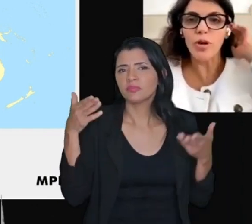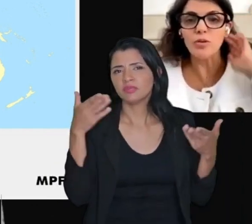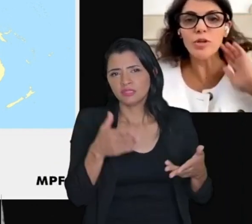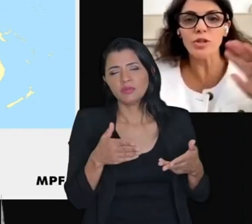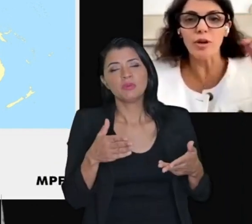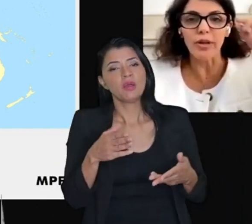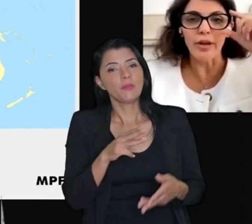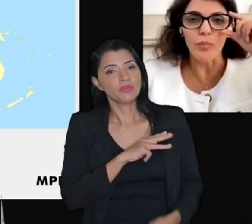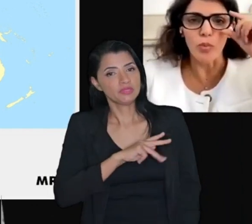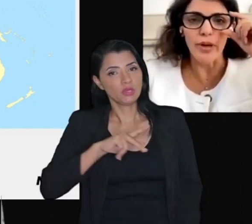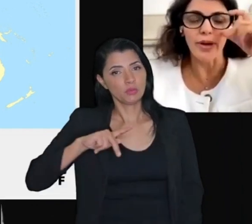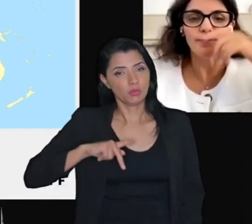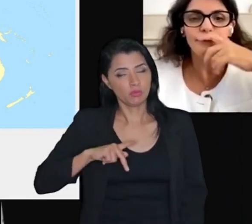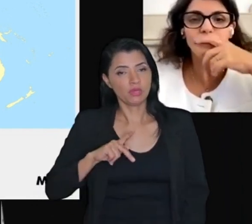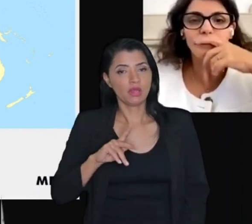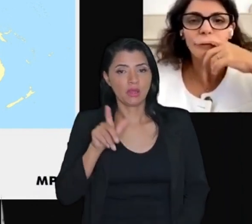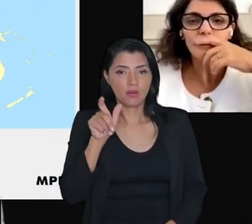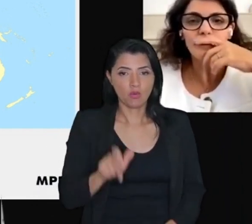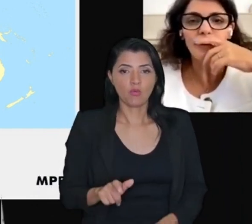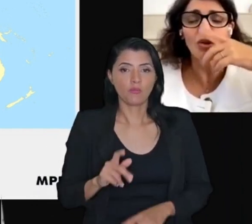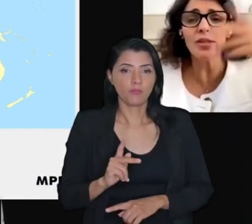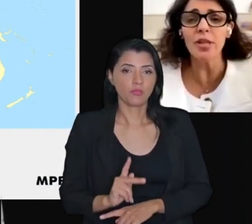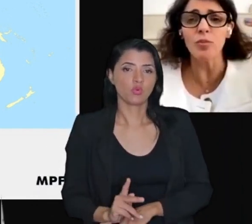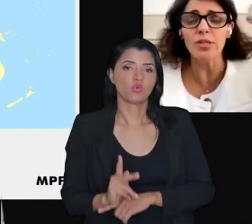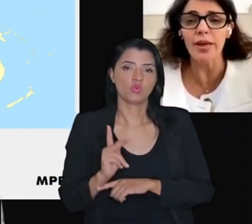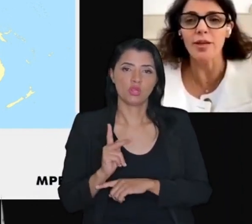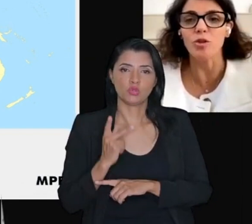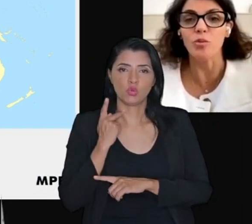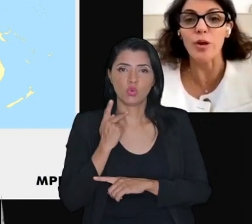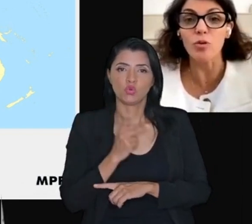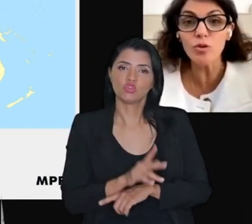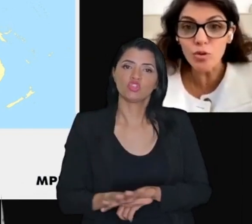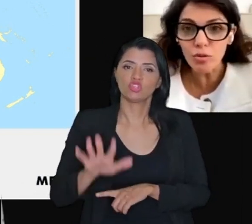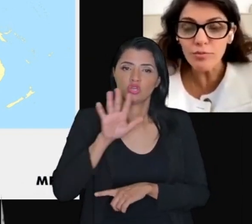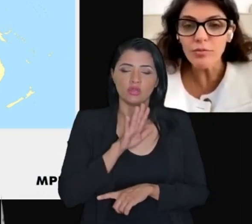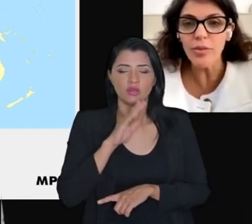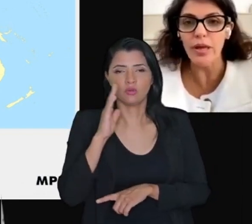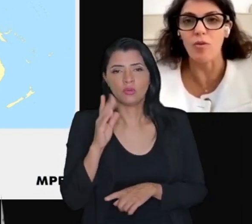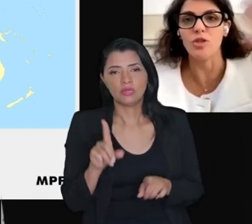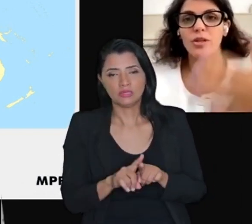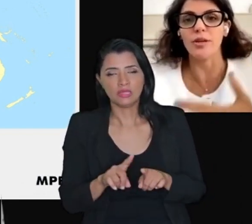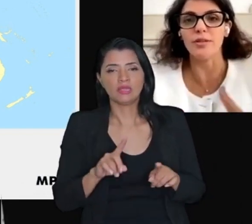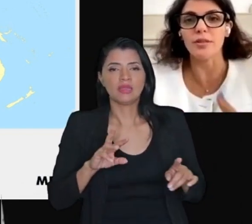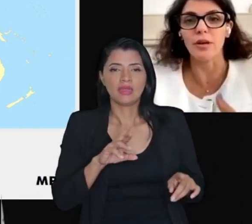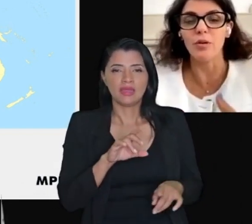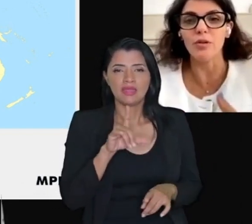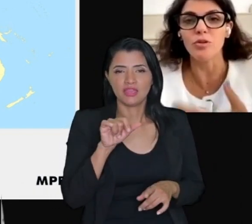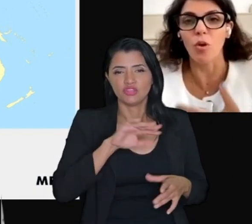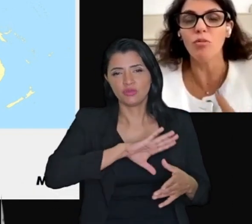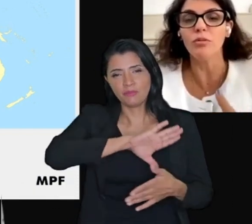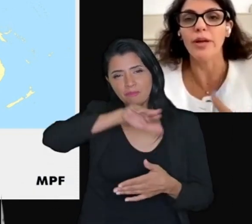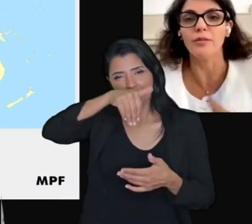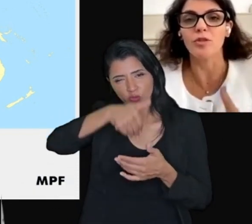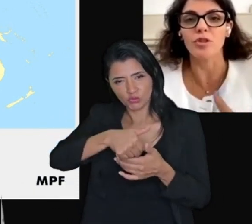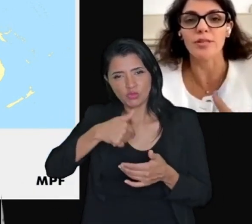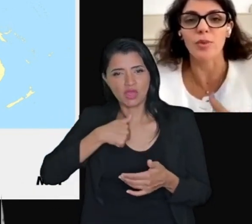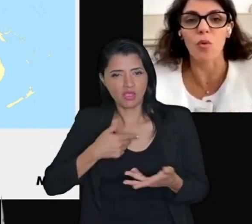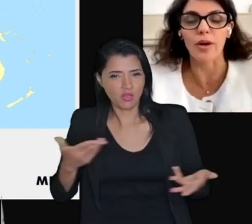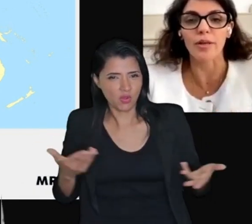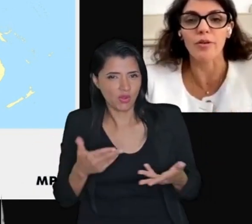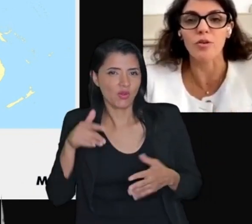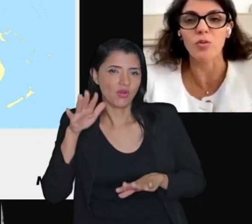Federal, o Procurador-Geral da República. Nós temos a rede do Mercosul, que é onde aqui estou, né,